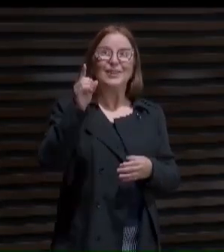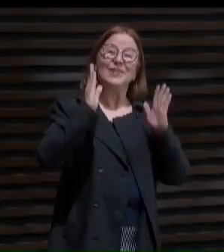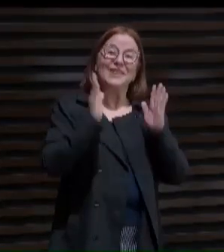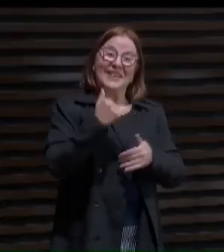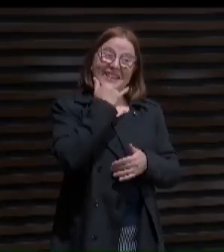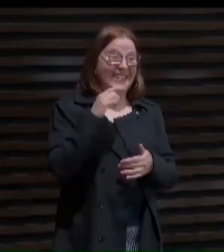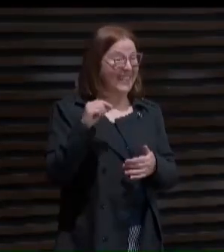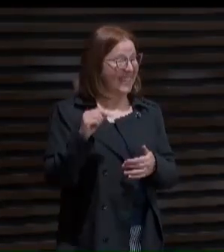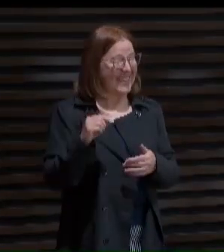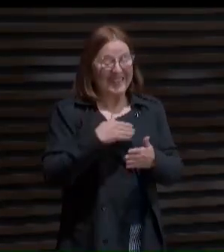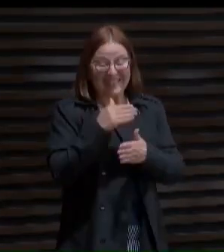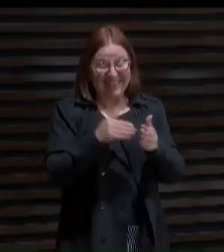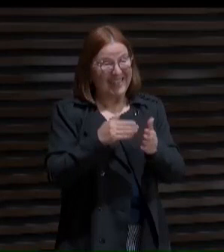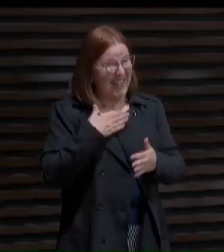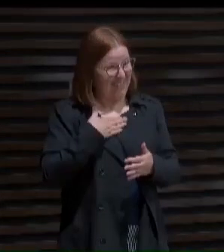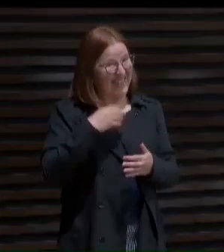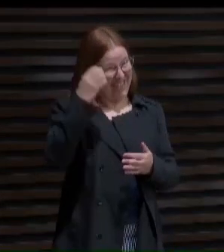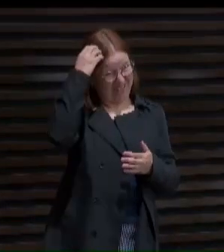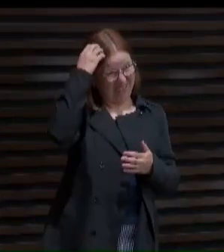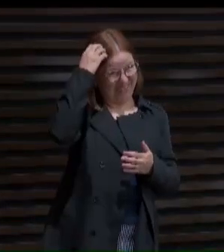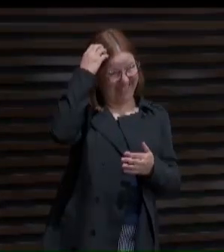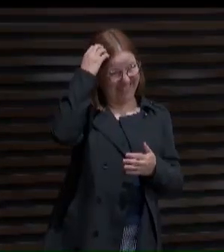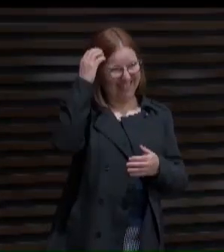perdoaste toda a minha culpa.